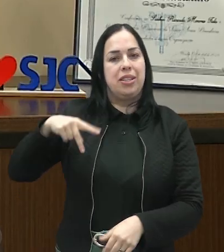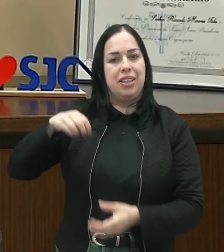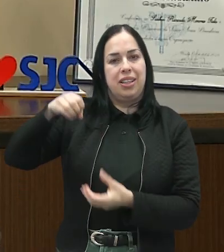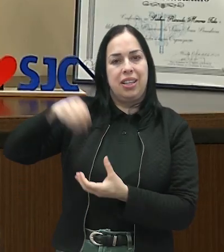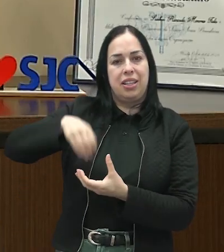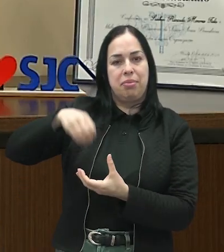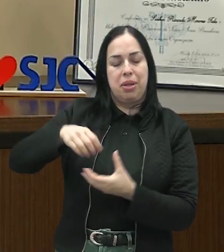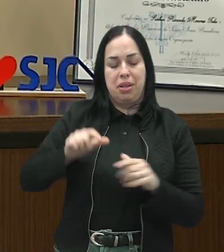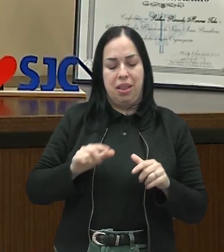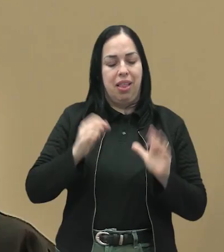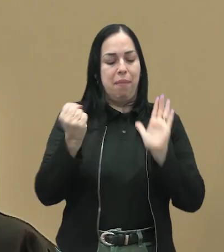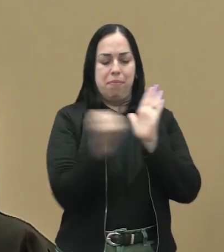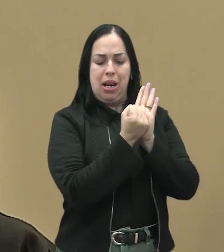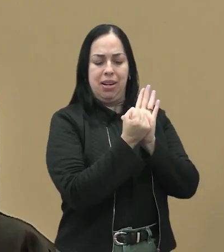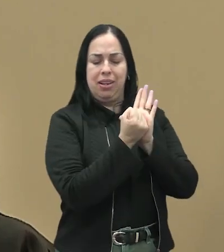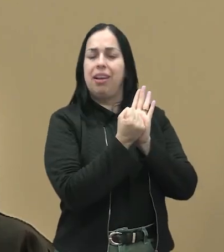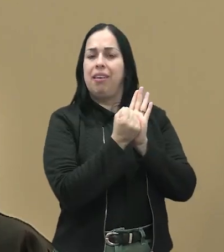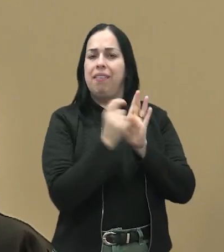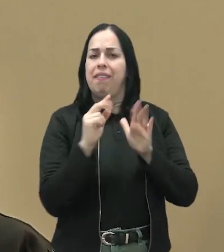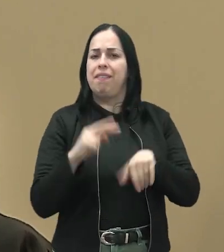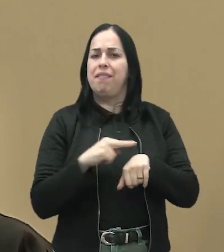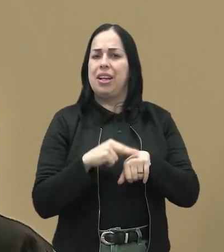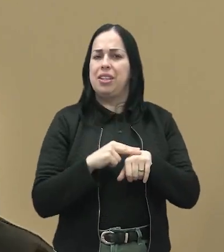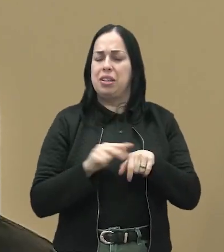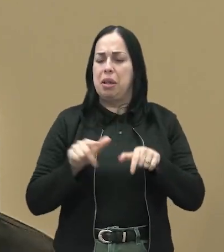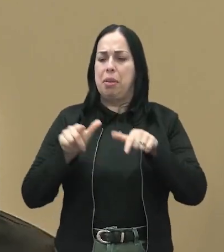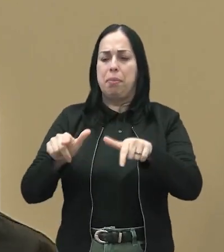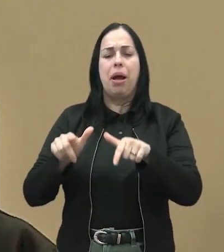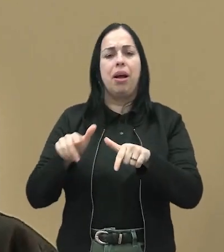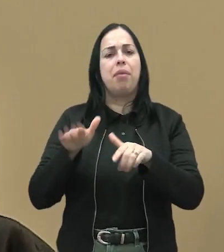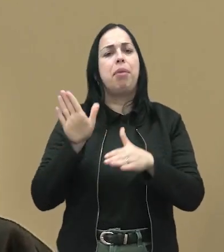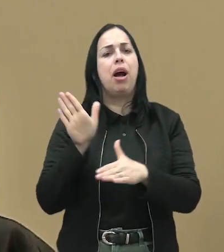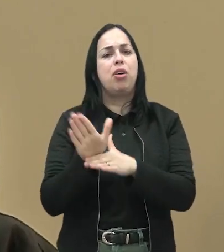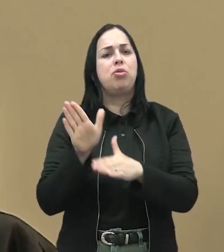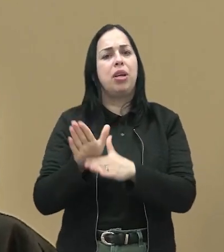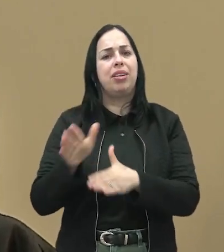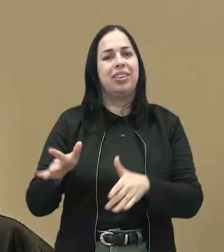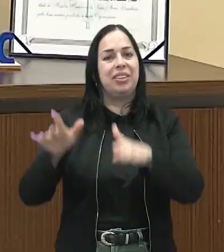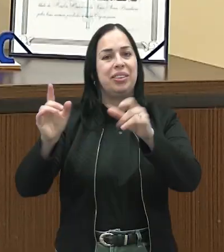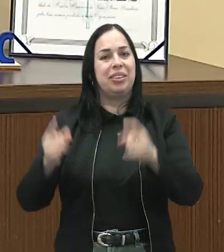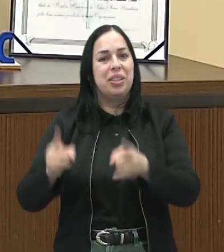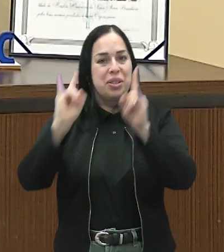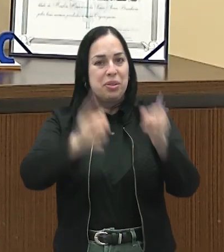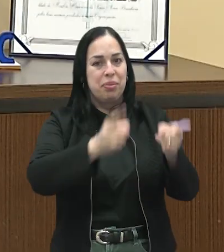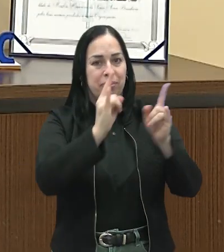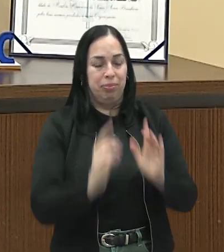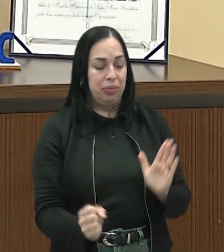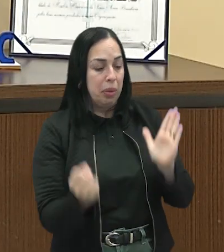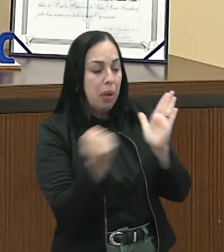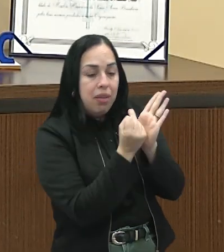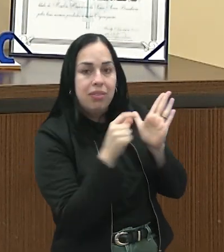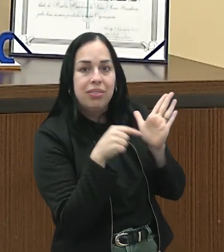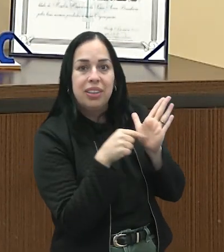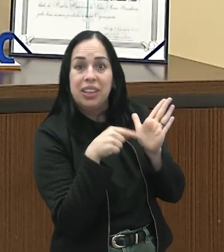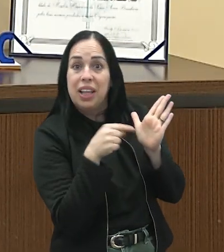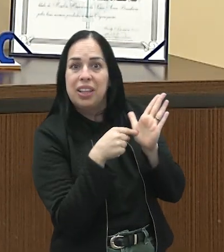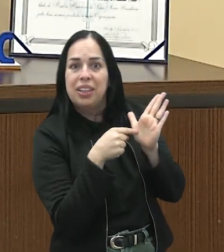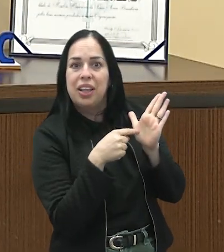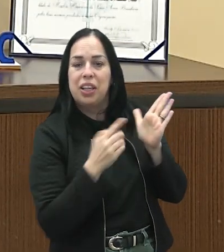Urban, essa certificação é um importante diferencial para os empreendimentos da cidade. Uma vez com esse selo da